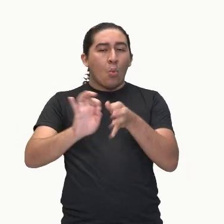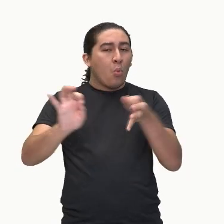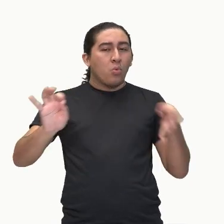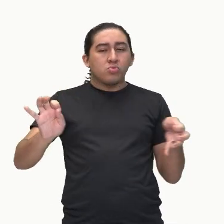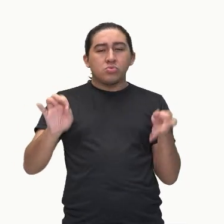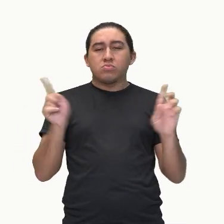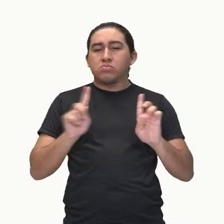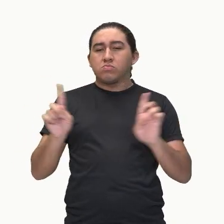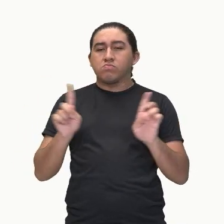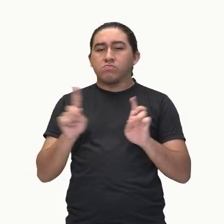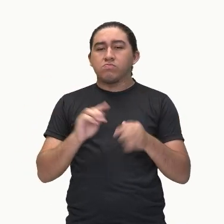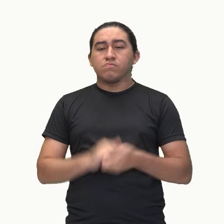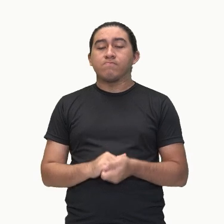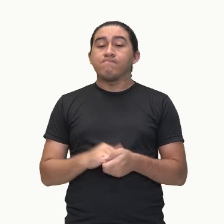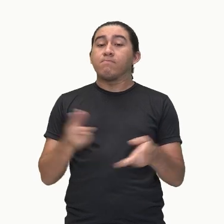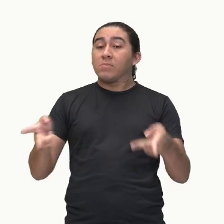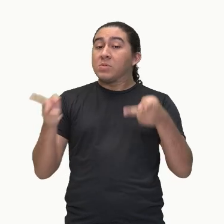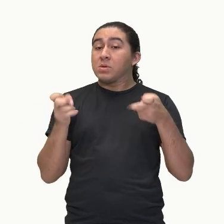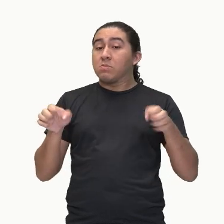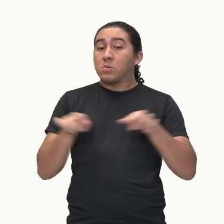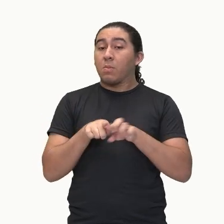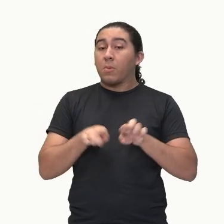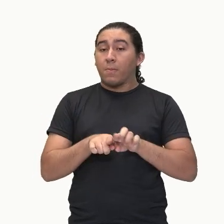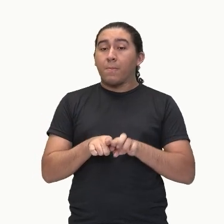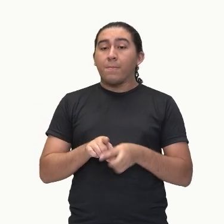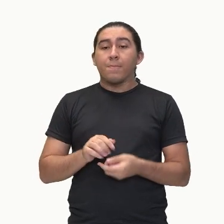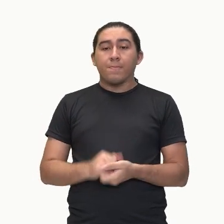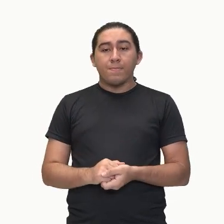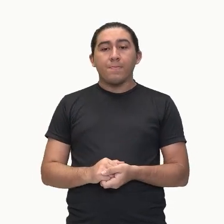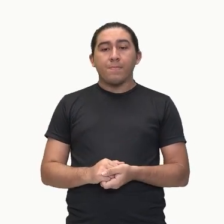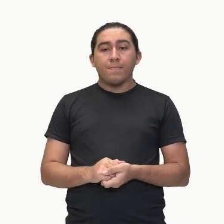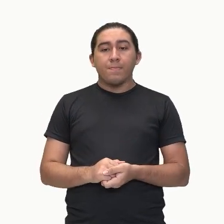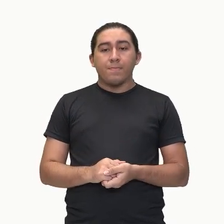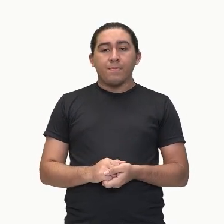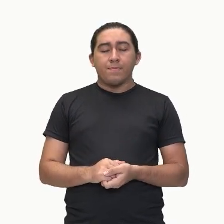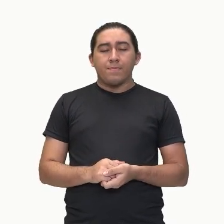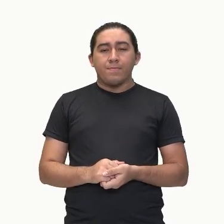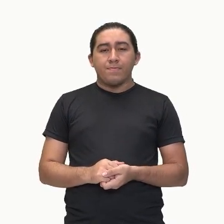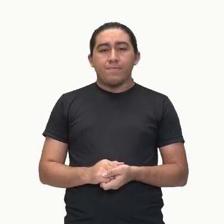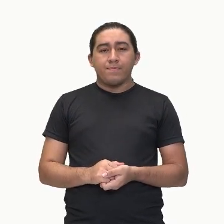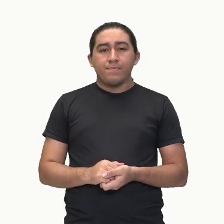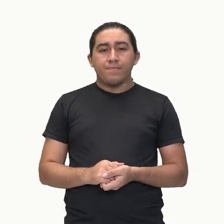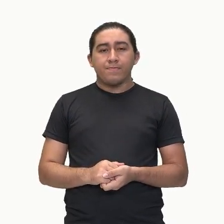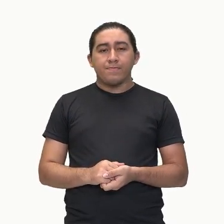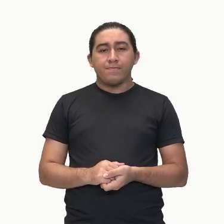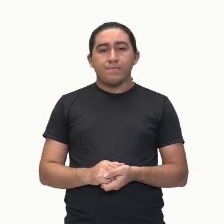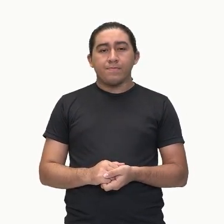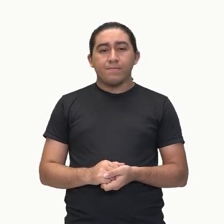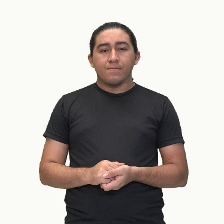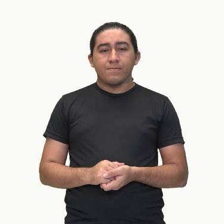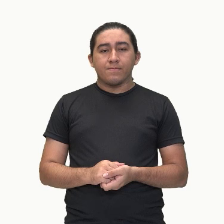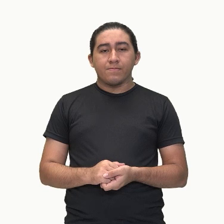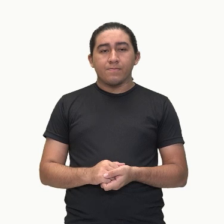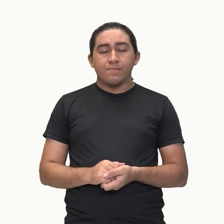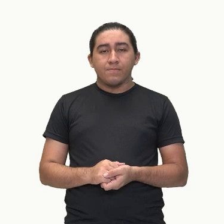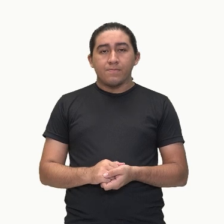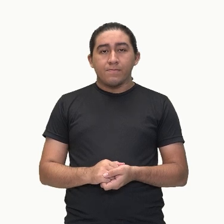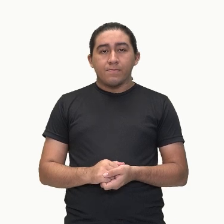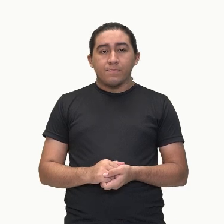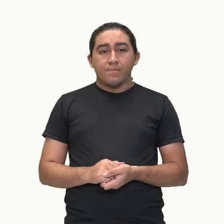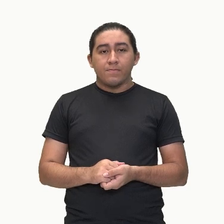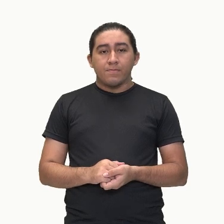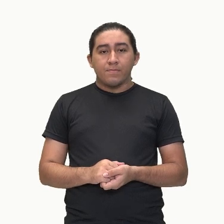Aqui, percebam, quando falamos desse olhar, estamos